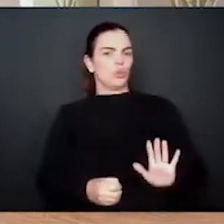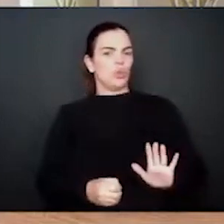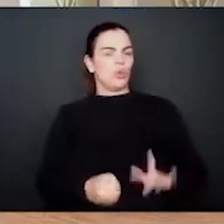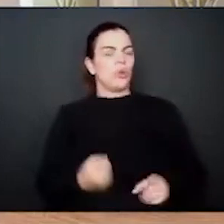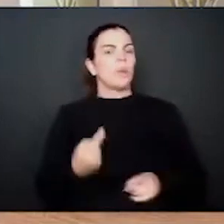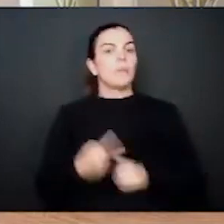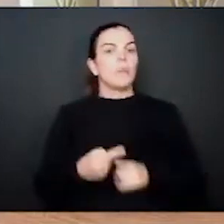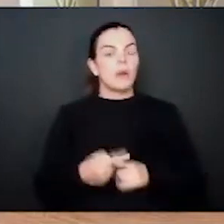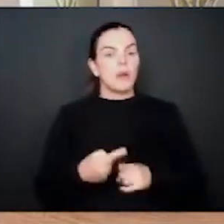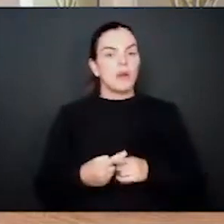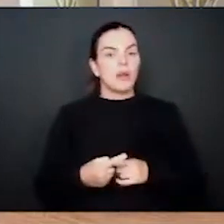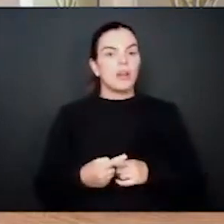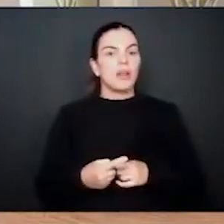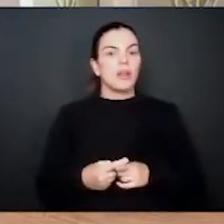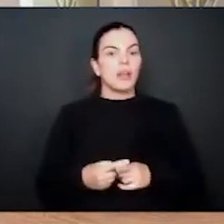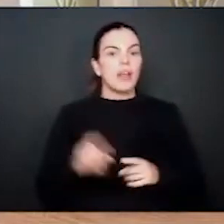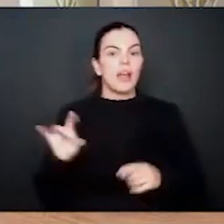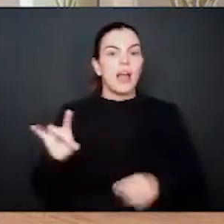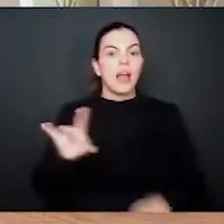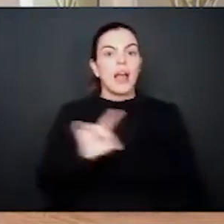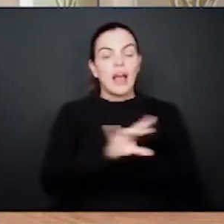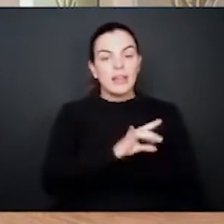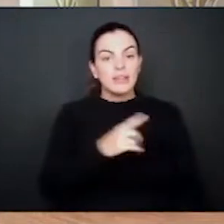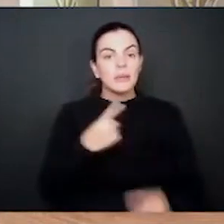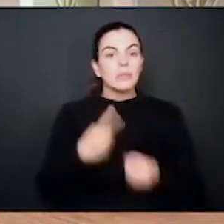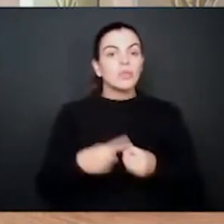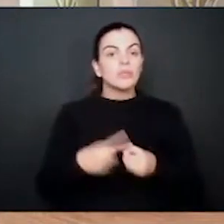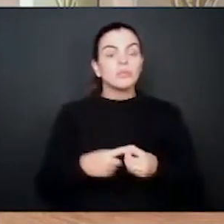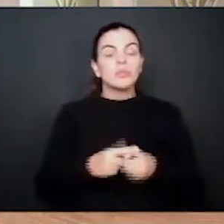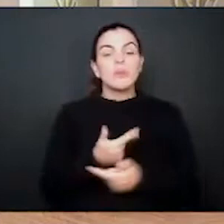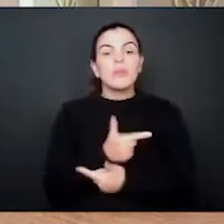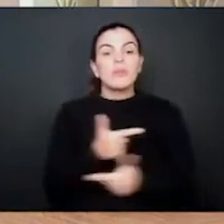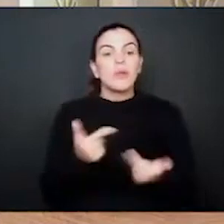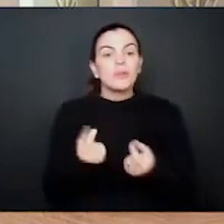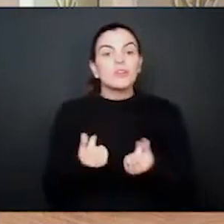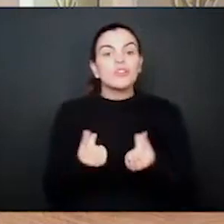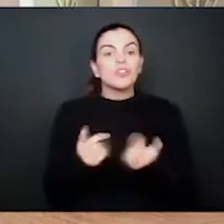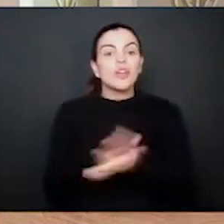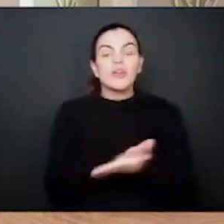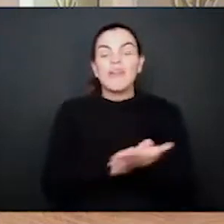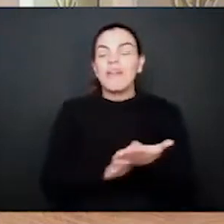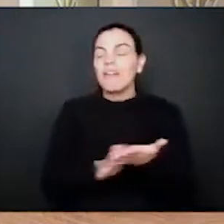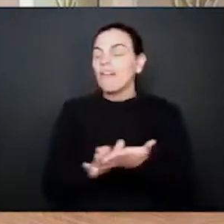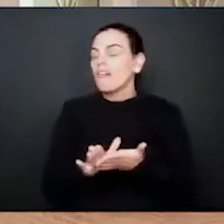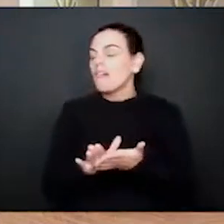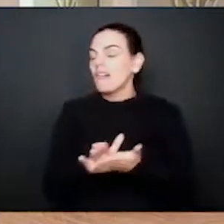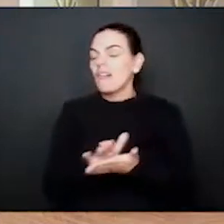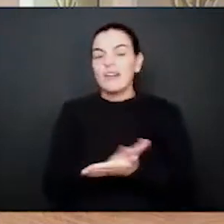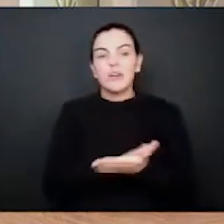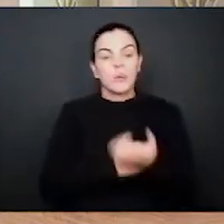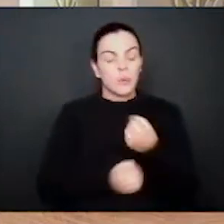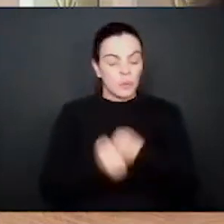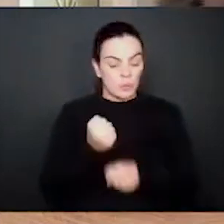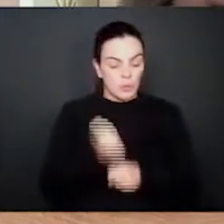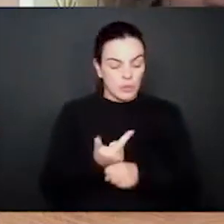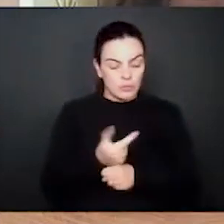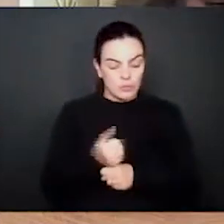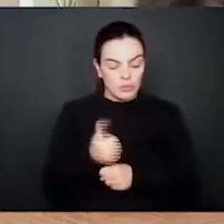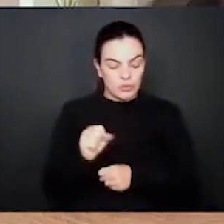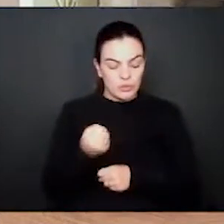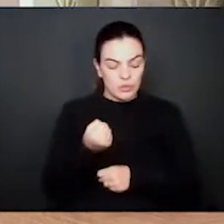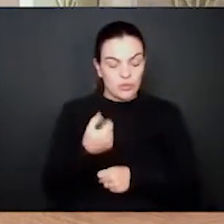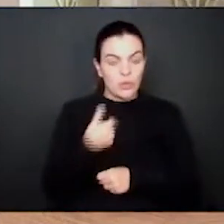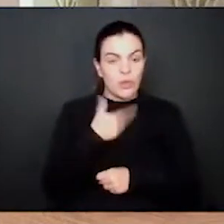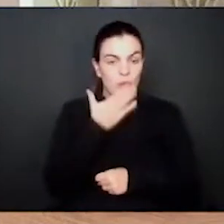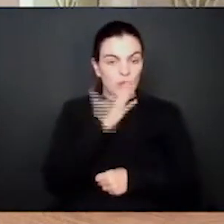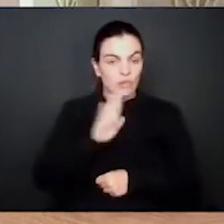maioria dos municípios, não têm dinheiro para absolutamente nada. Em 2018, eu fui candidato a senador pelo Estado do Paraná e